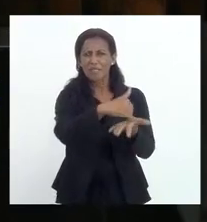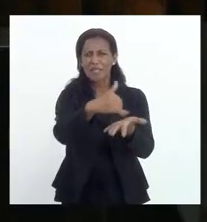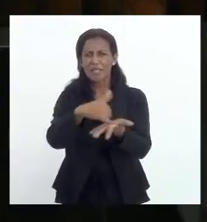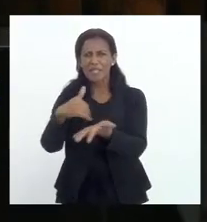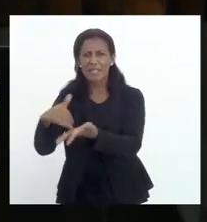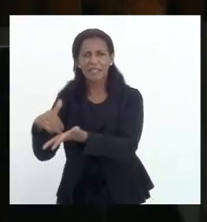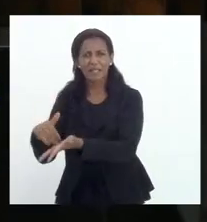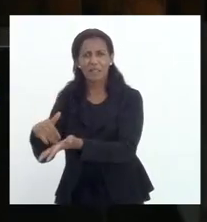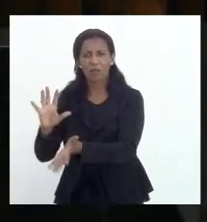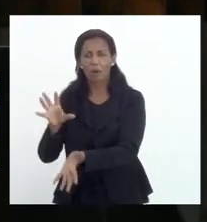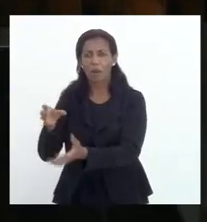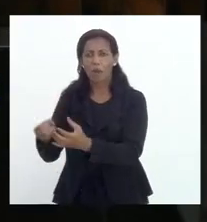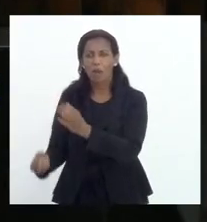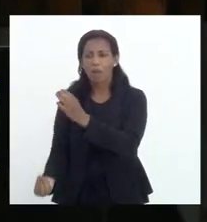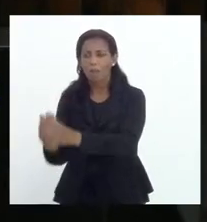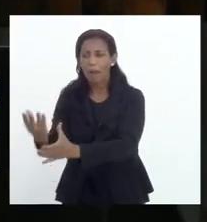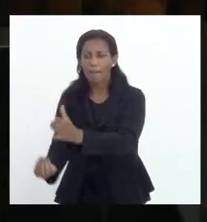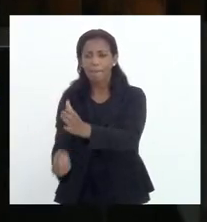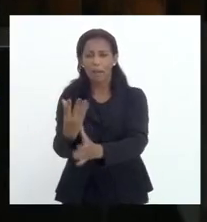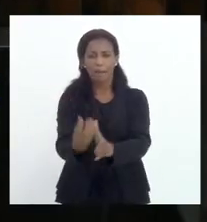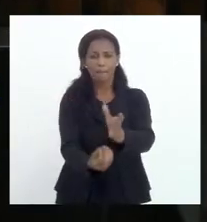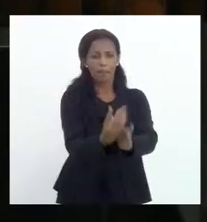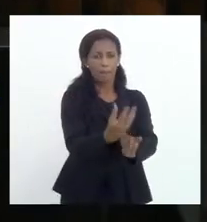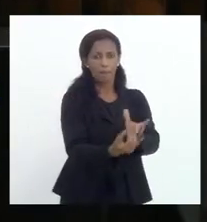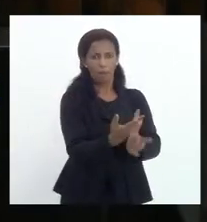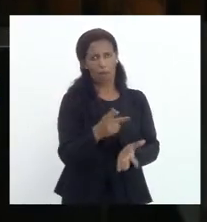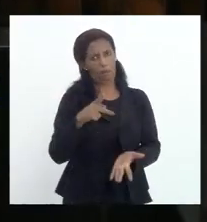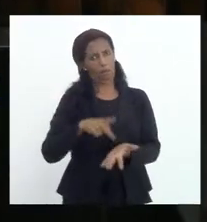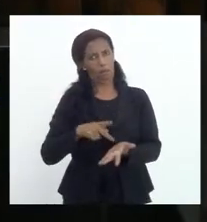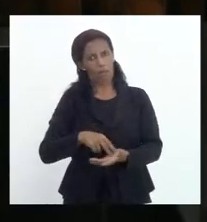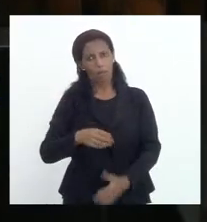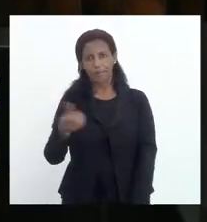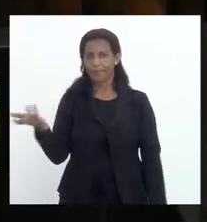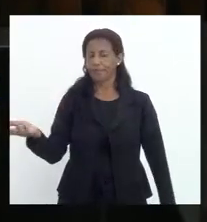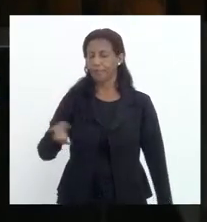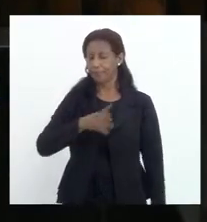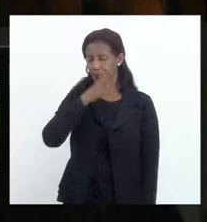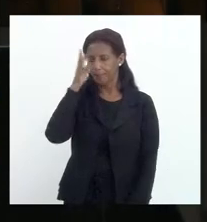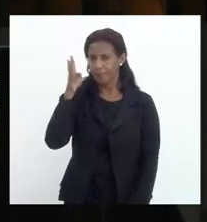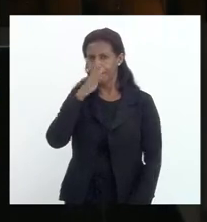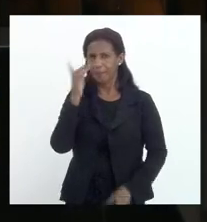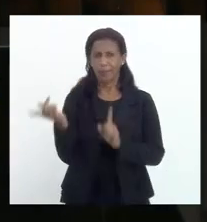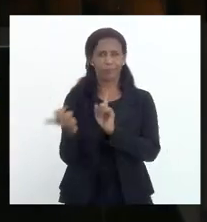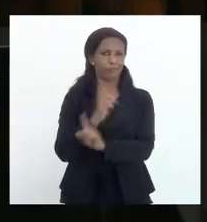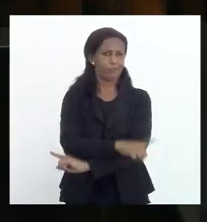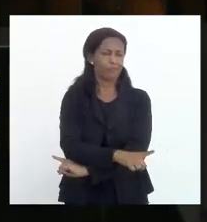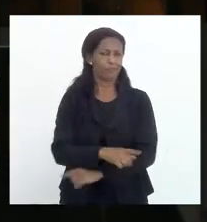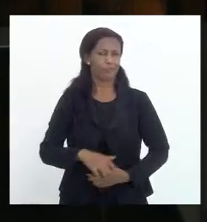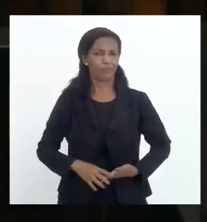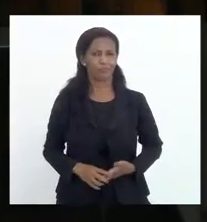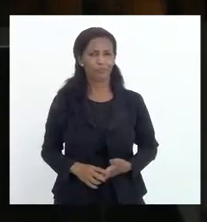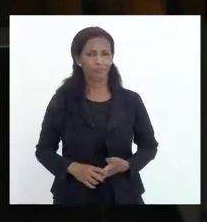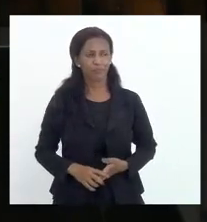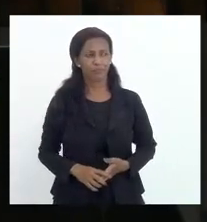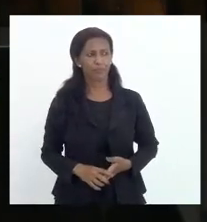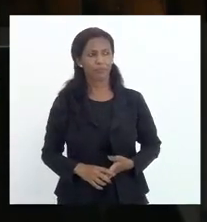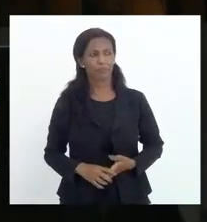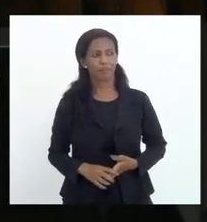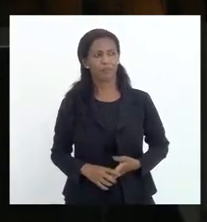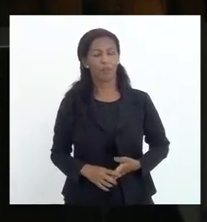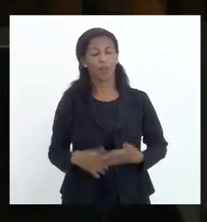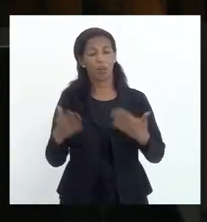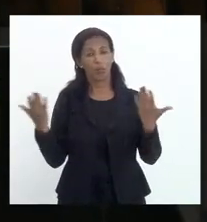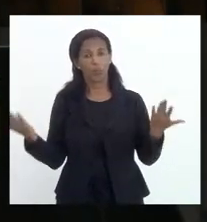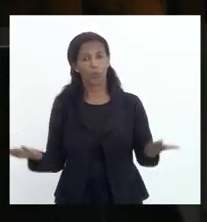foram criadas ao longo desse último ano, que é realmente um absurdo, uma grande contradição. Mas